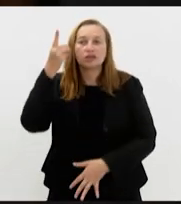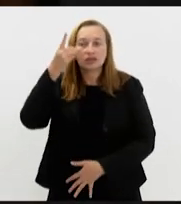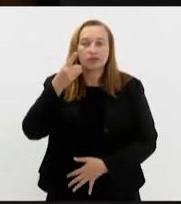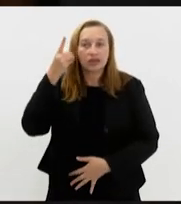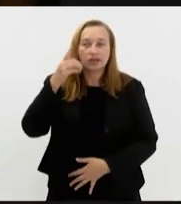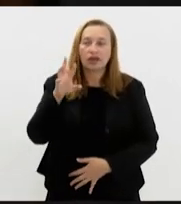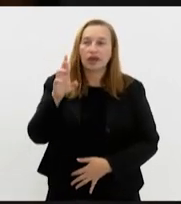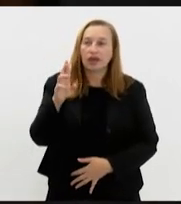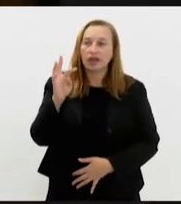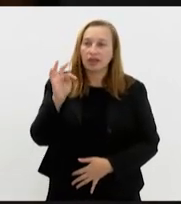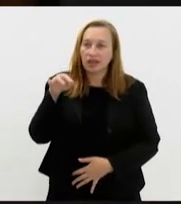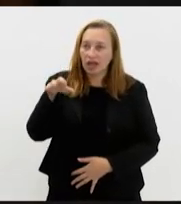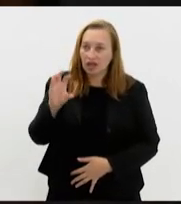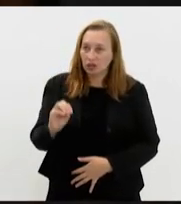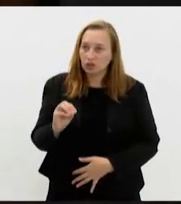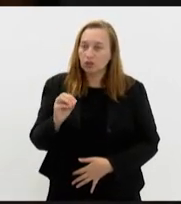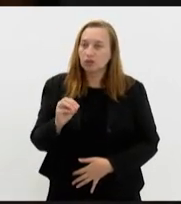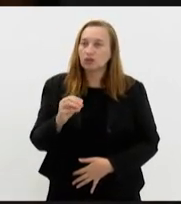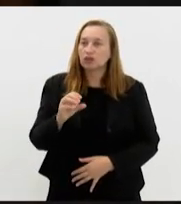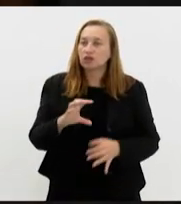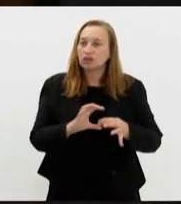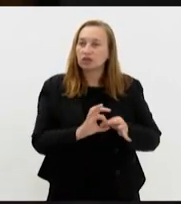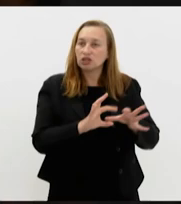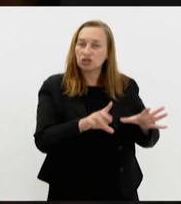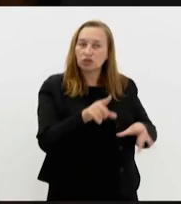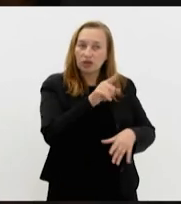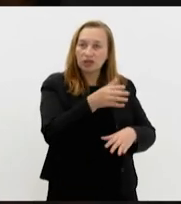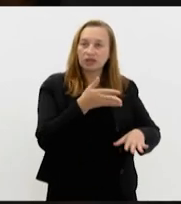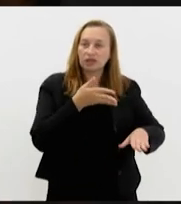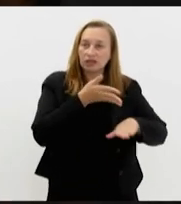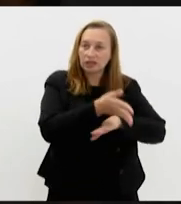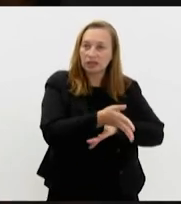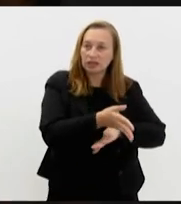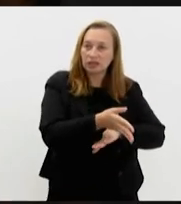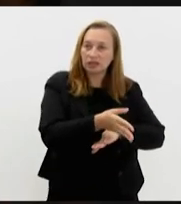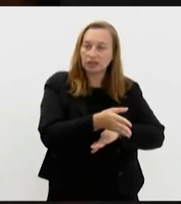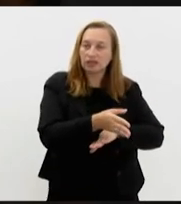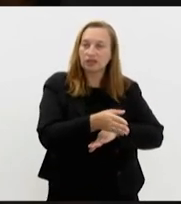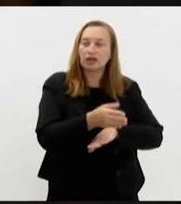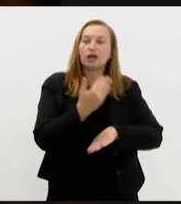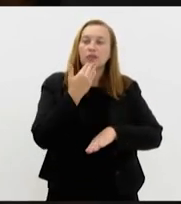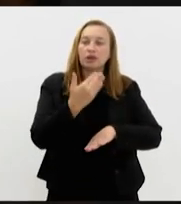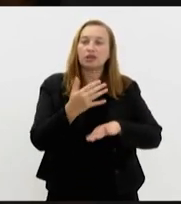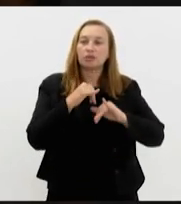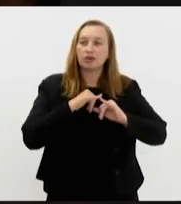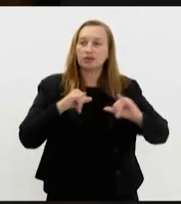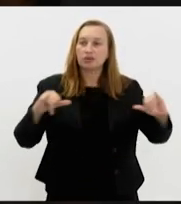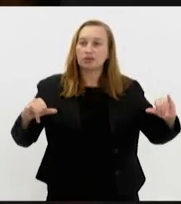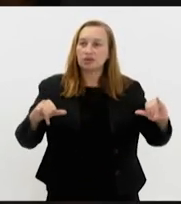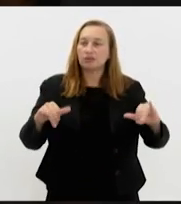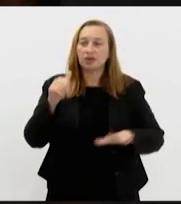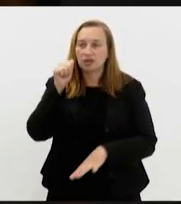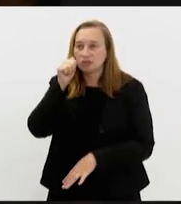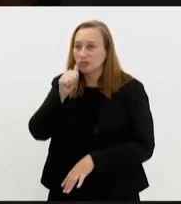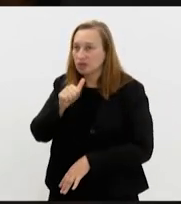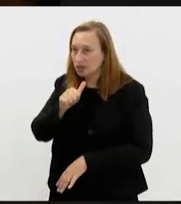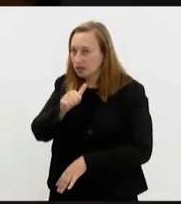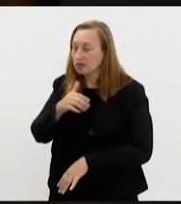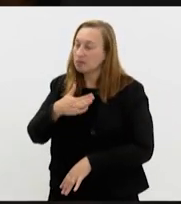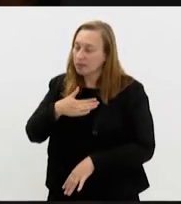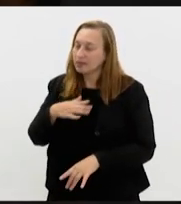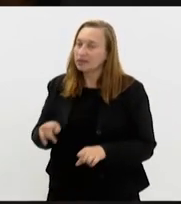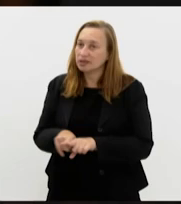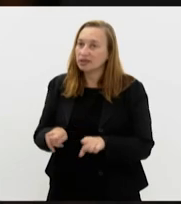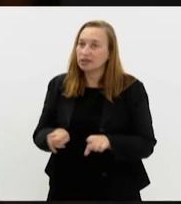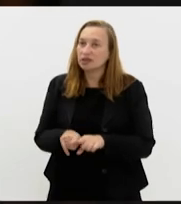Miranda deixou ali no balcão, logo na entrada, e pediu para anunciar para Vossas Excelências, inclusive para mim também,